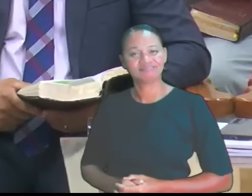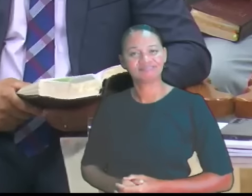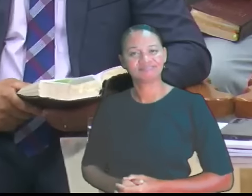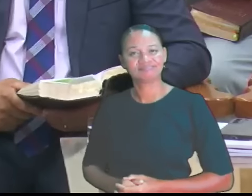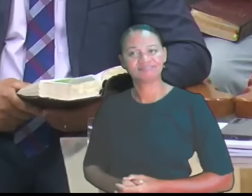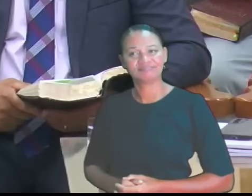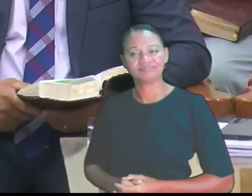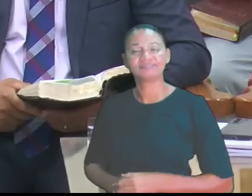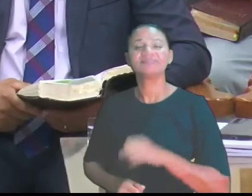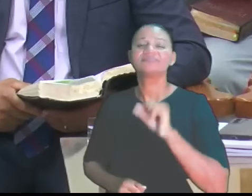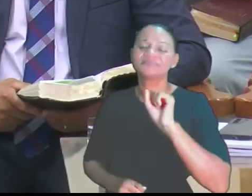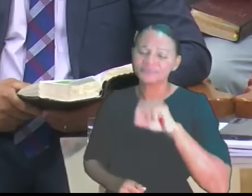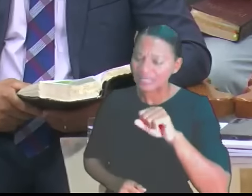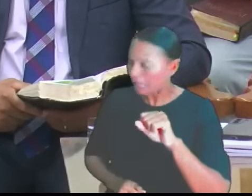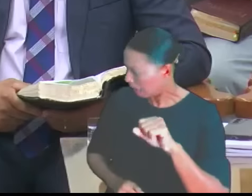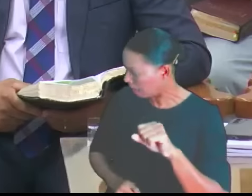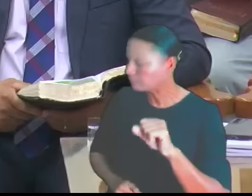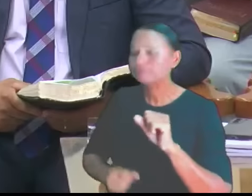É, pastor? Sim.